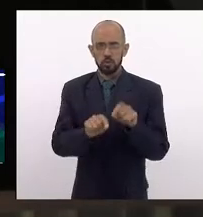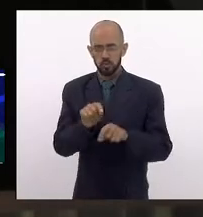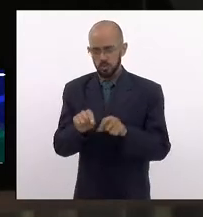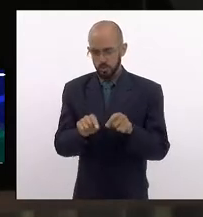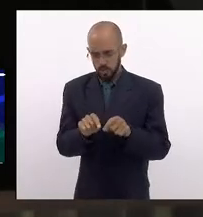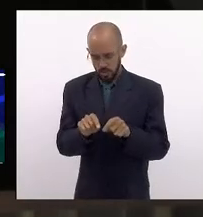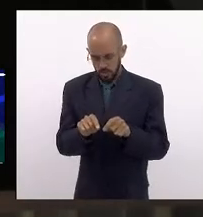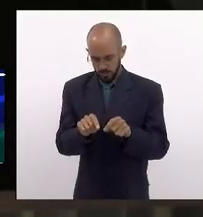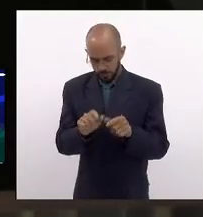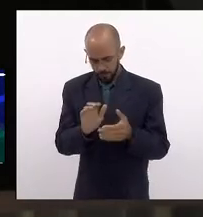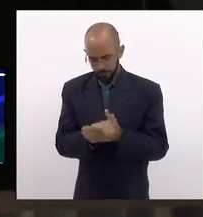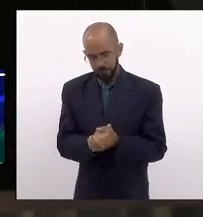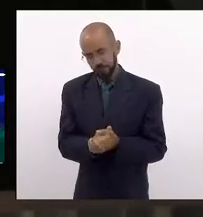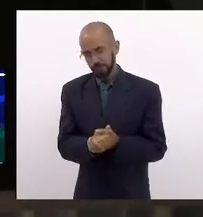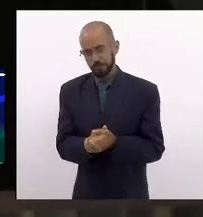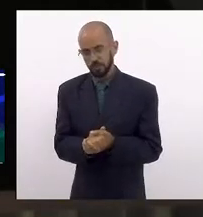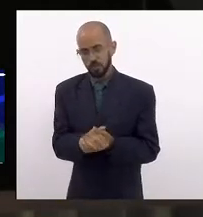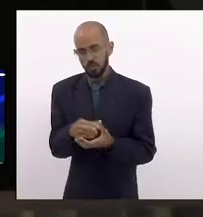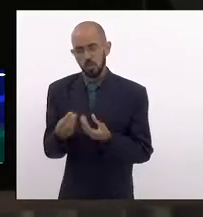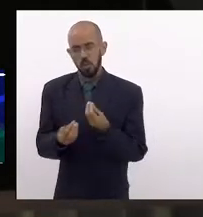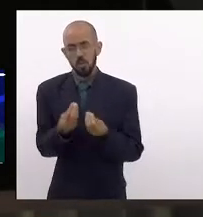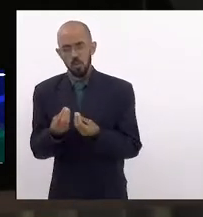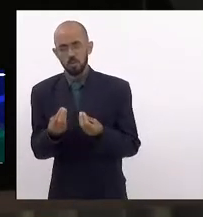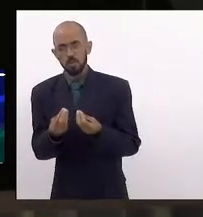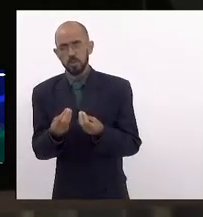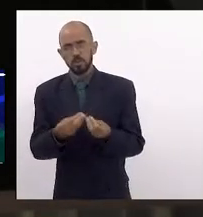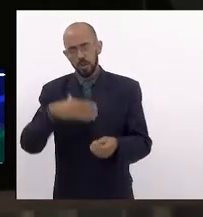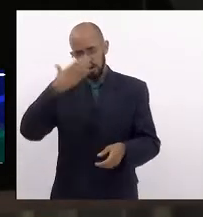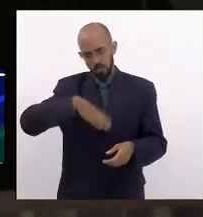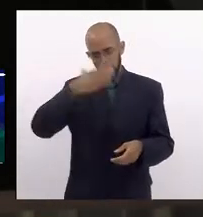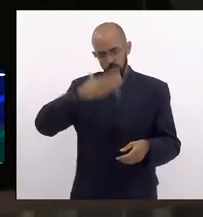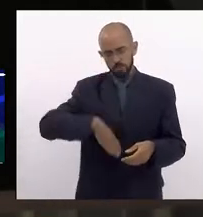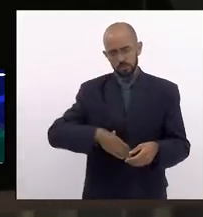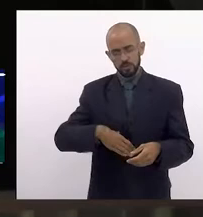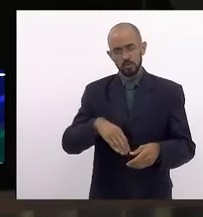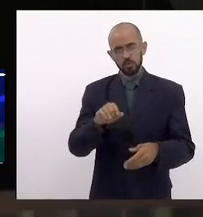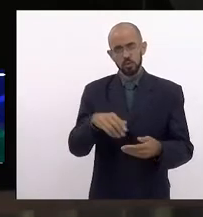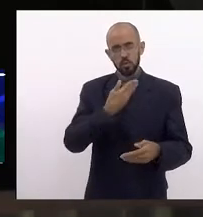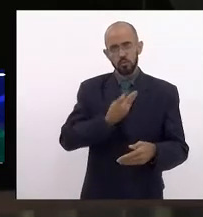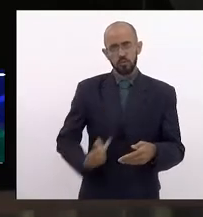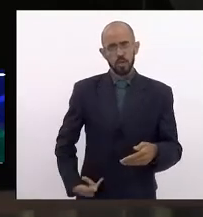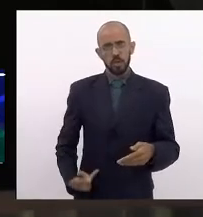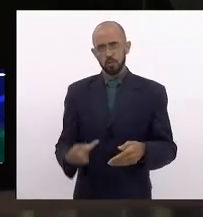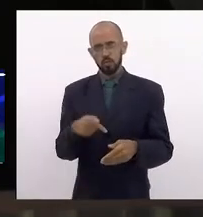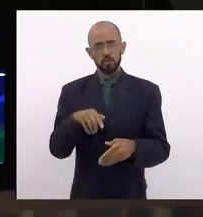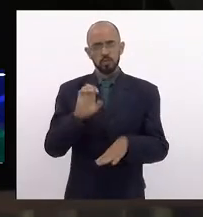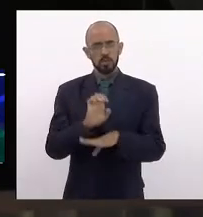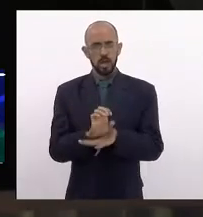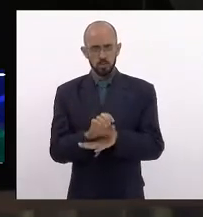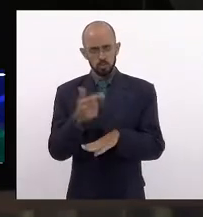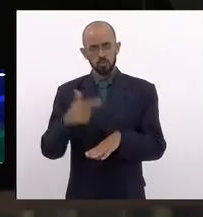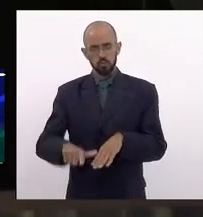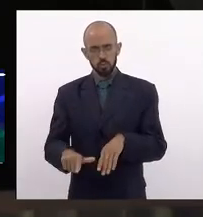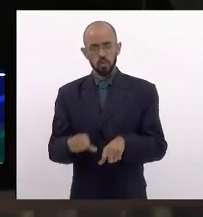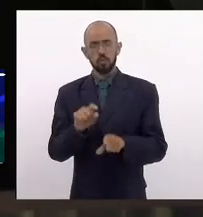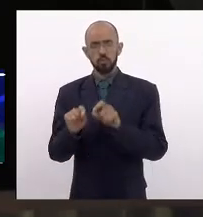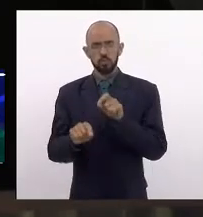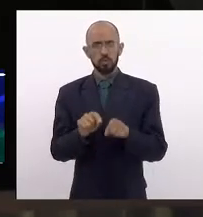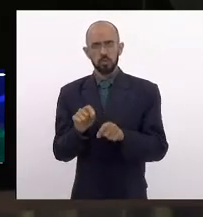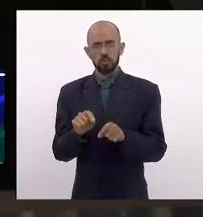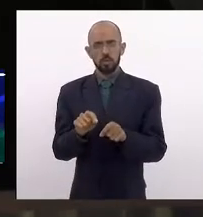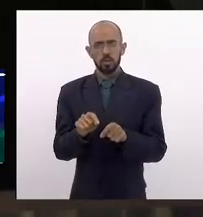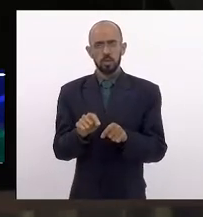invariavelmente como tá sendo a postura do Governo do Estado mais uma vez esse índice